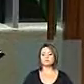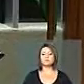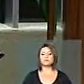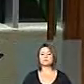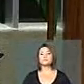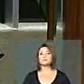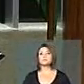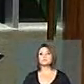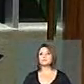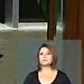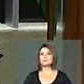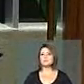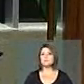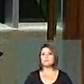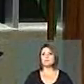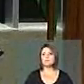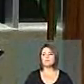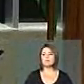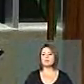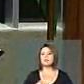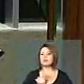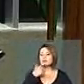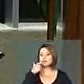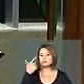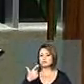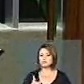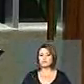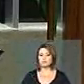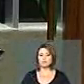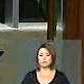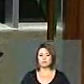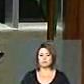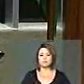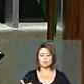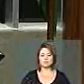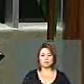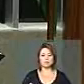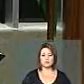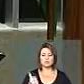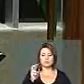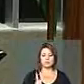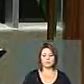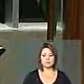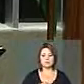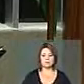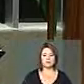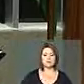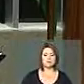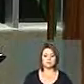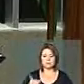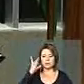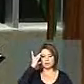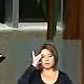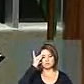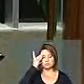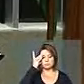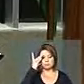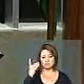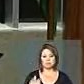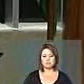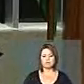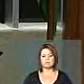no qual foi reeleita para seu segundo mandato a presidenta Dilma Rousseff.